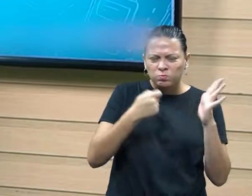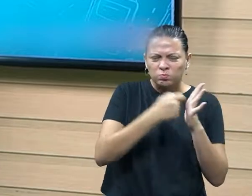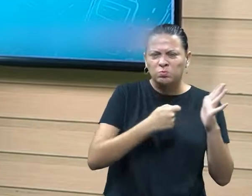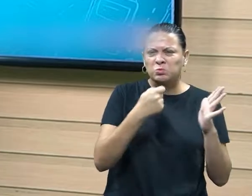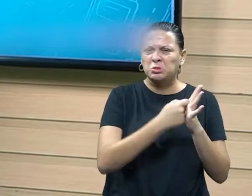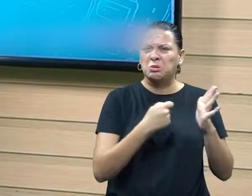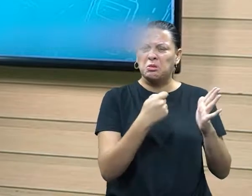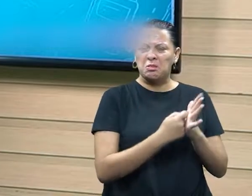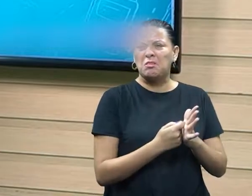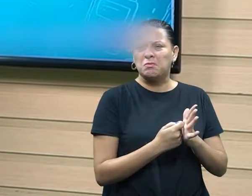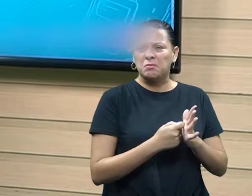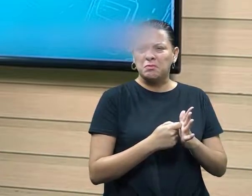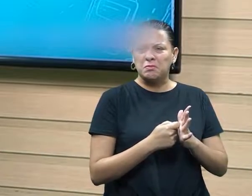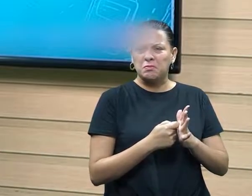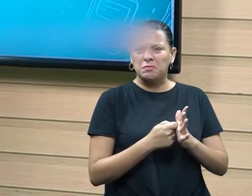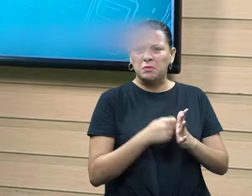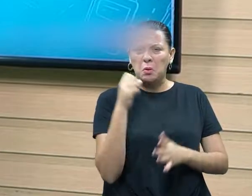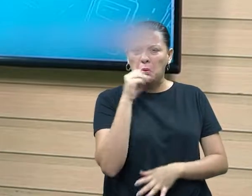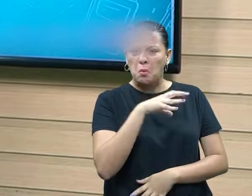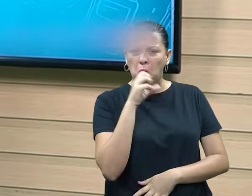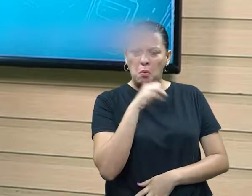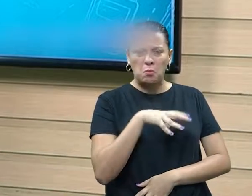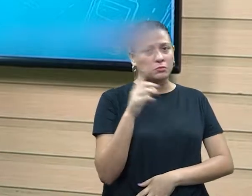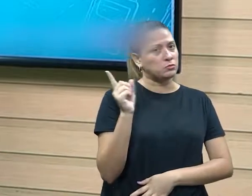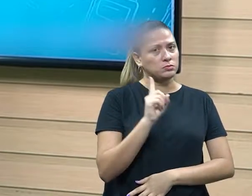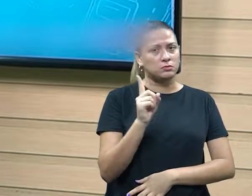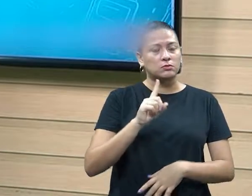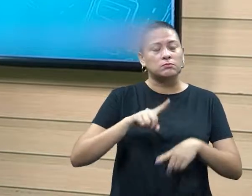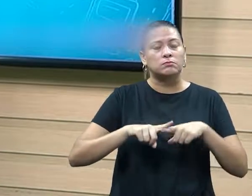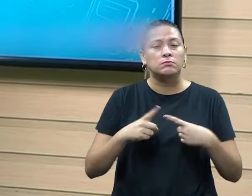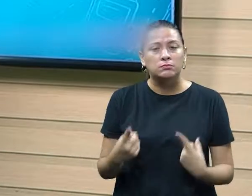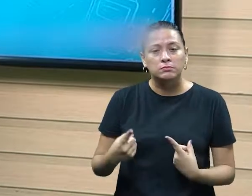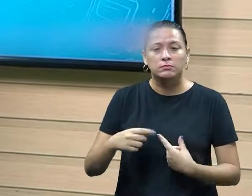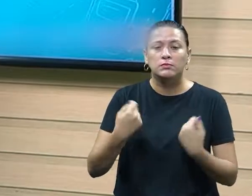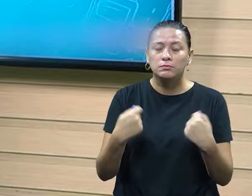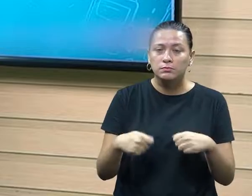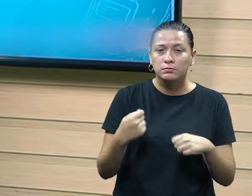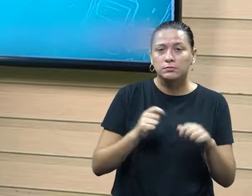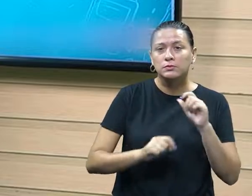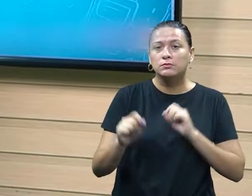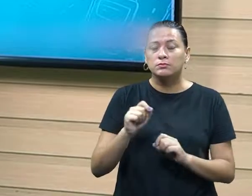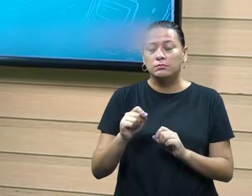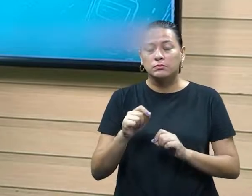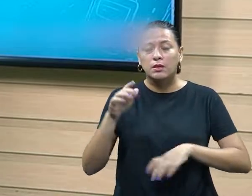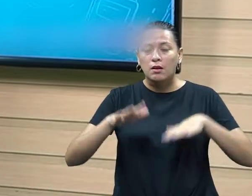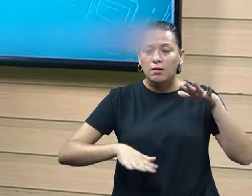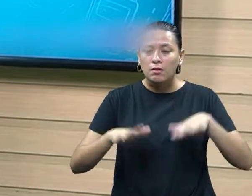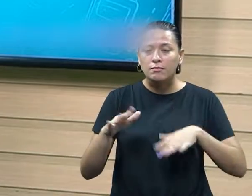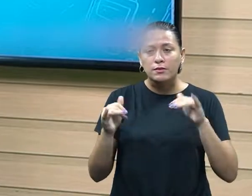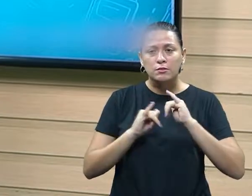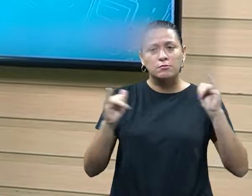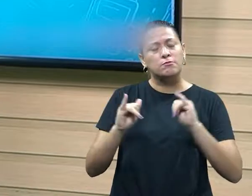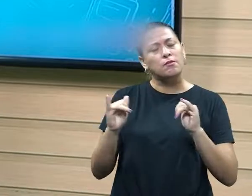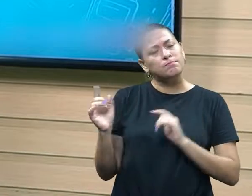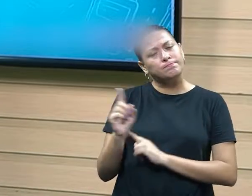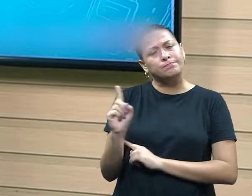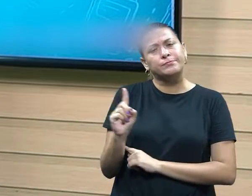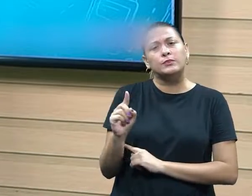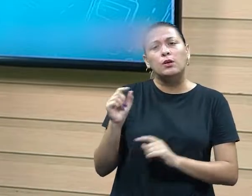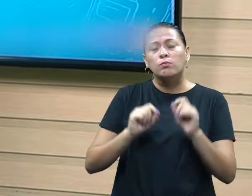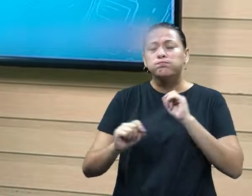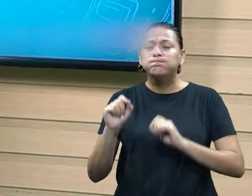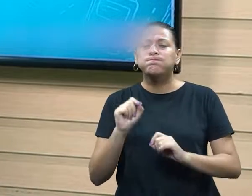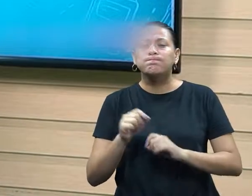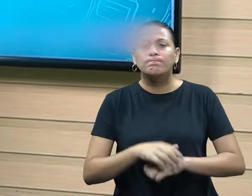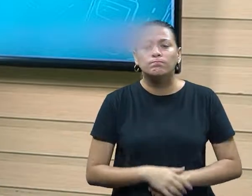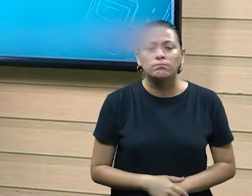também tirano diante de uma situação, mas tem certas situações que é necessário dizer não para que esse processo ele ocorra tranquilamente e que ele